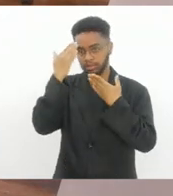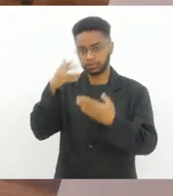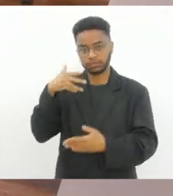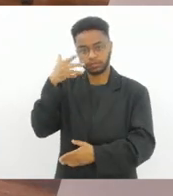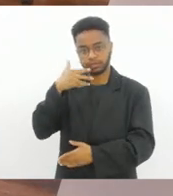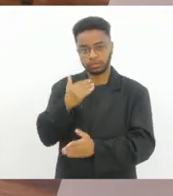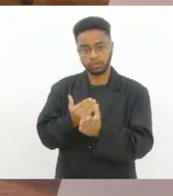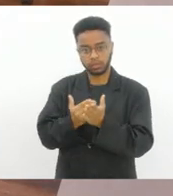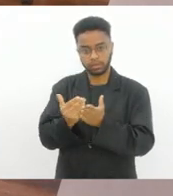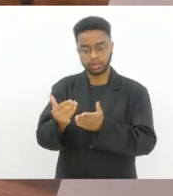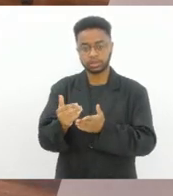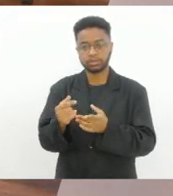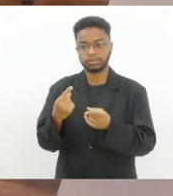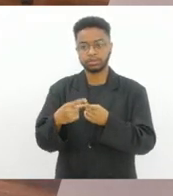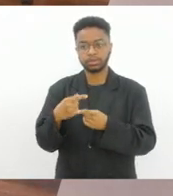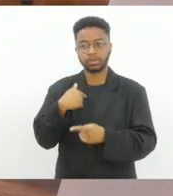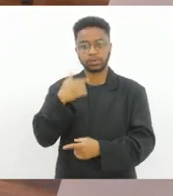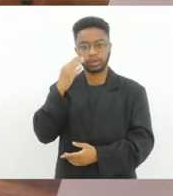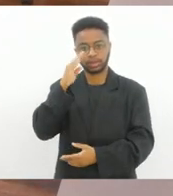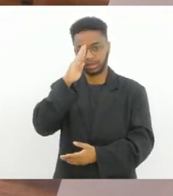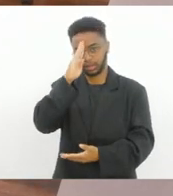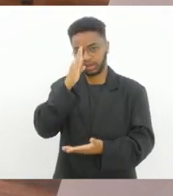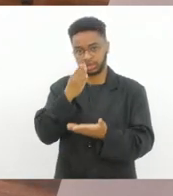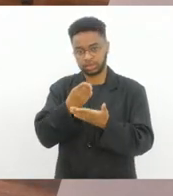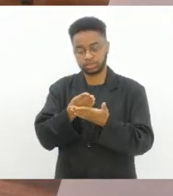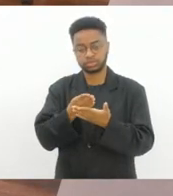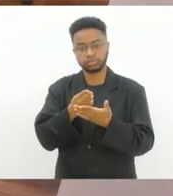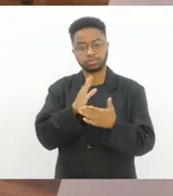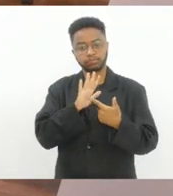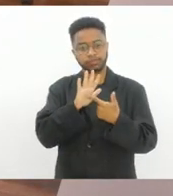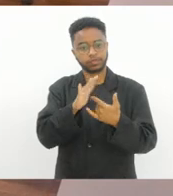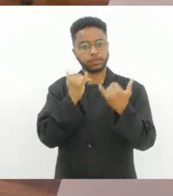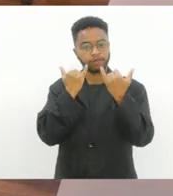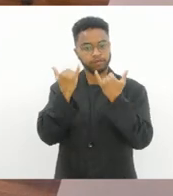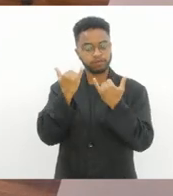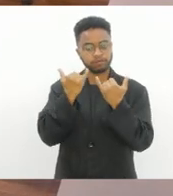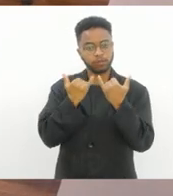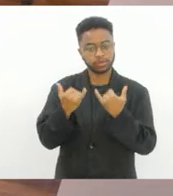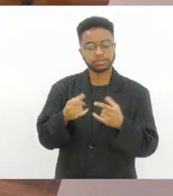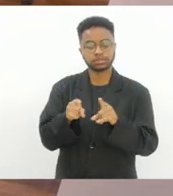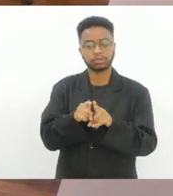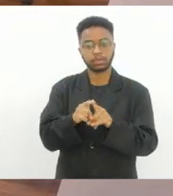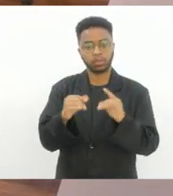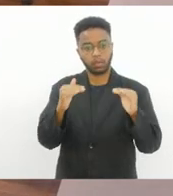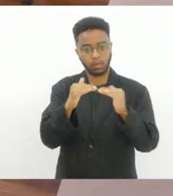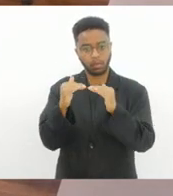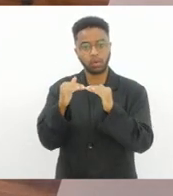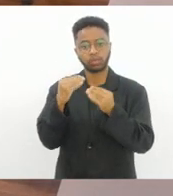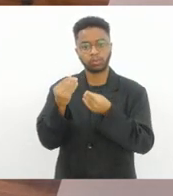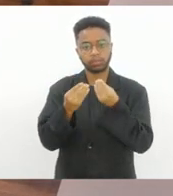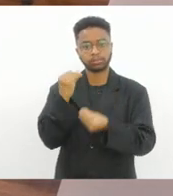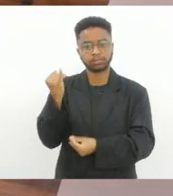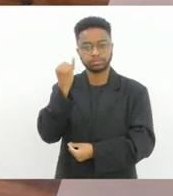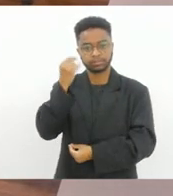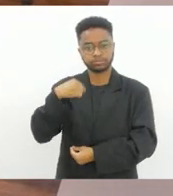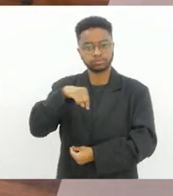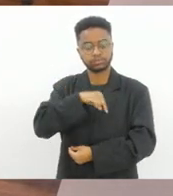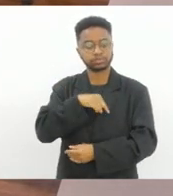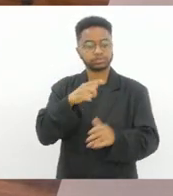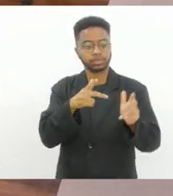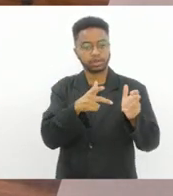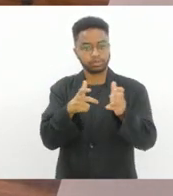também, que acho que nos traz dados, concordo plenamente, da importância, né, da gente poder olhar os